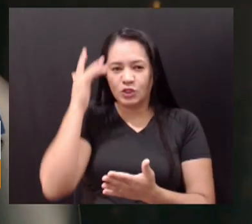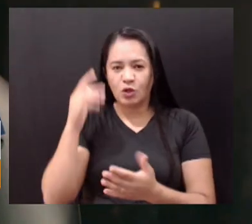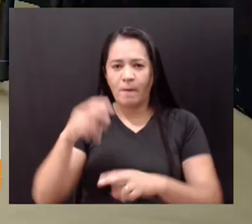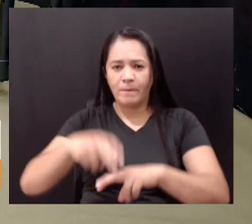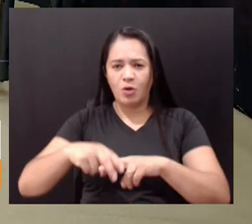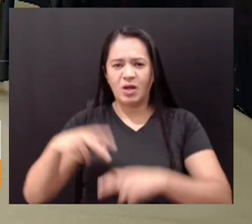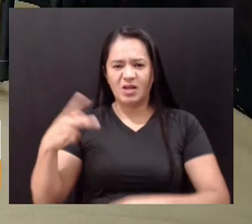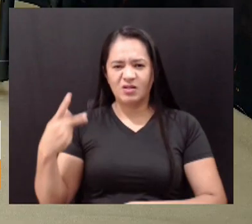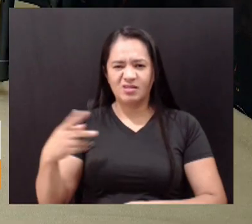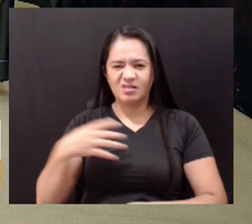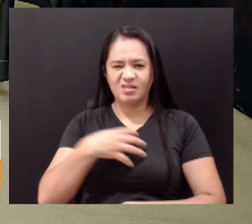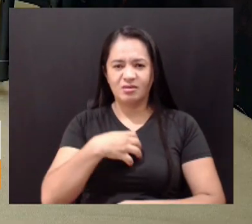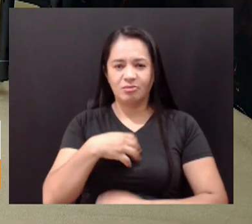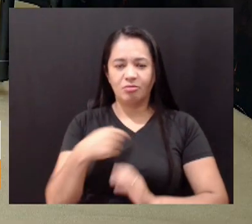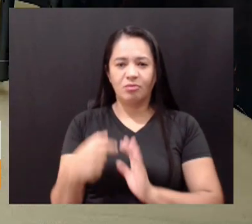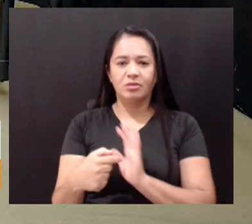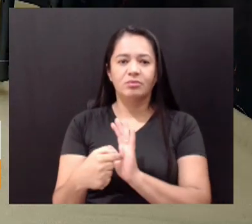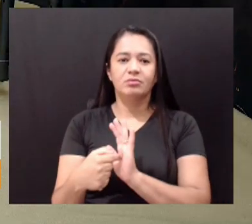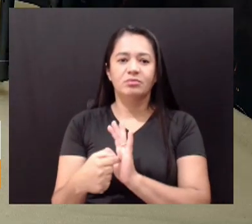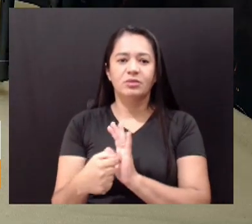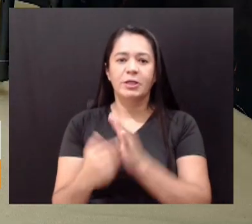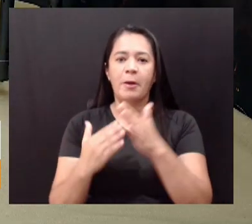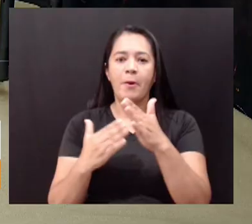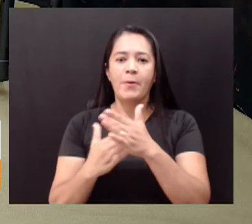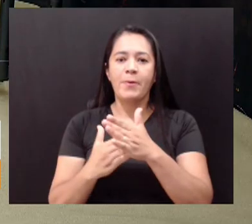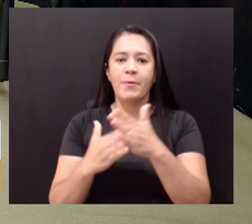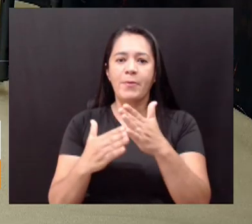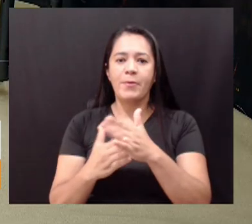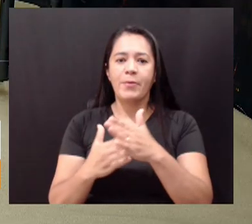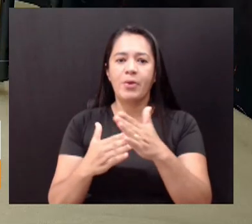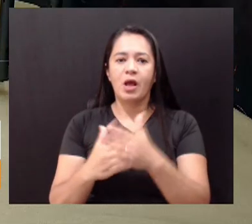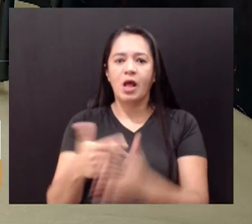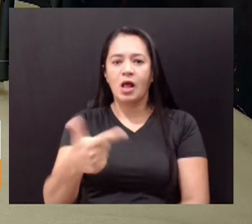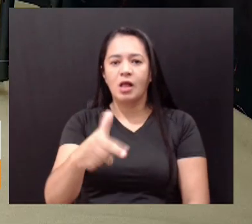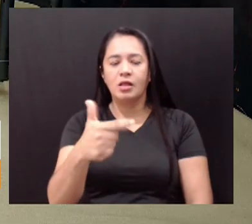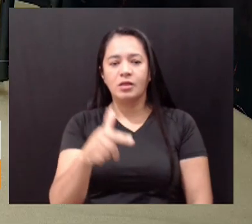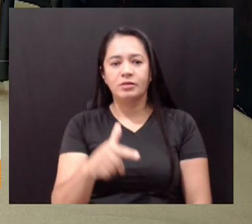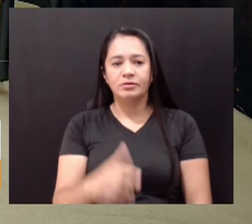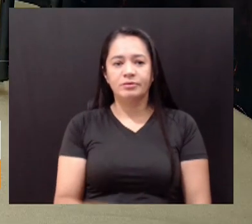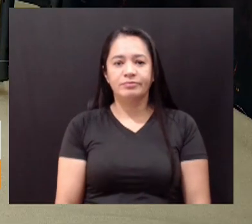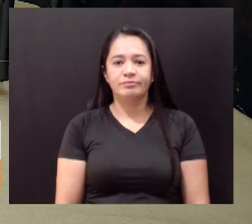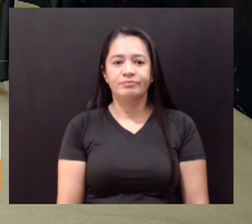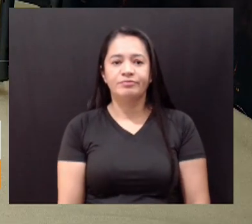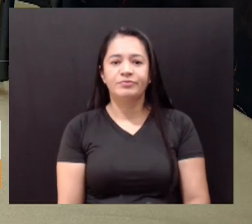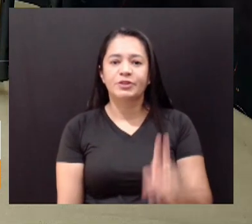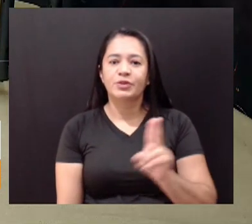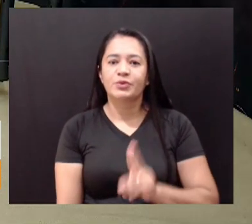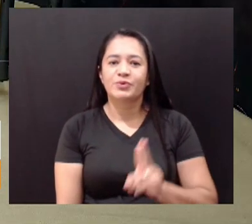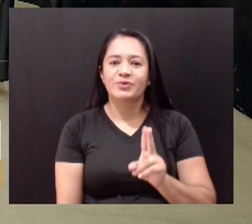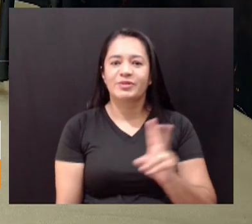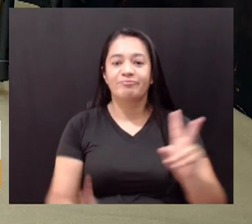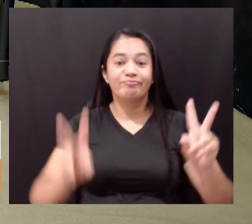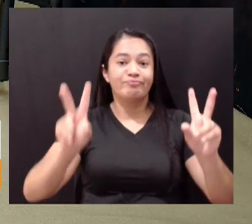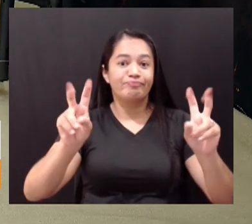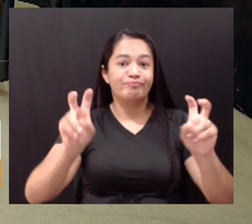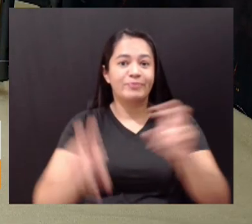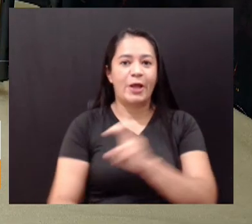assim, um comportamento sem limite, vamos colocar entre aspas, e usar o termo quinta série, né, ou até